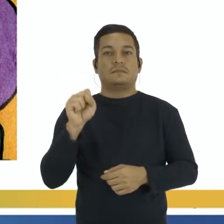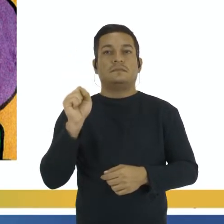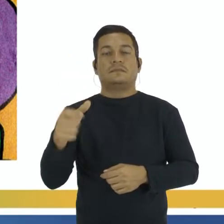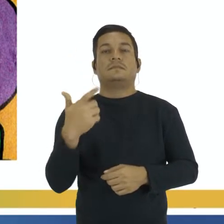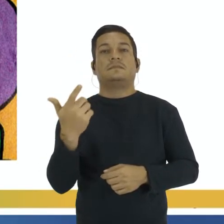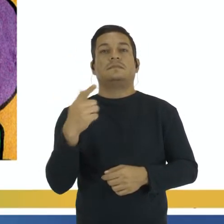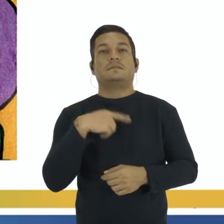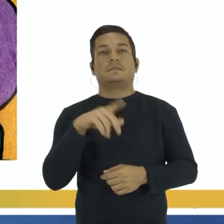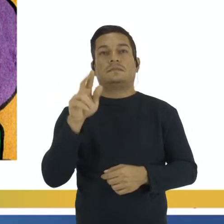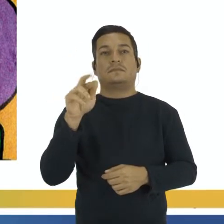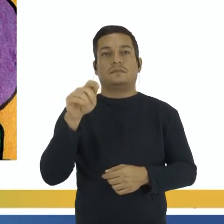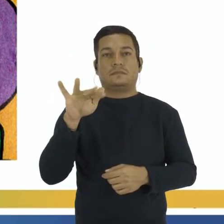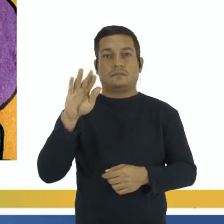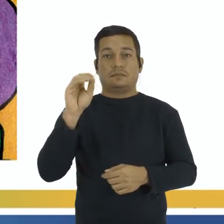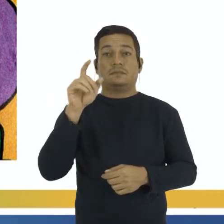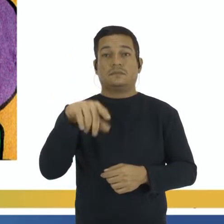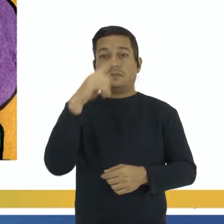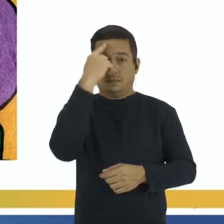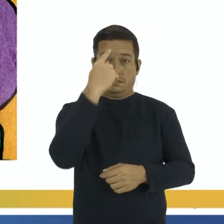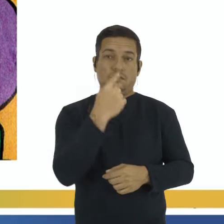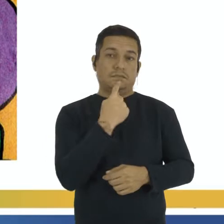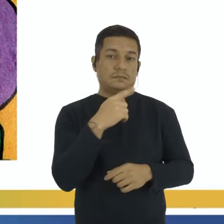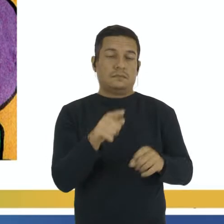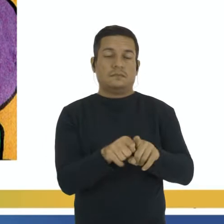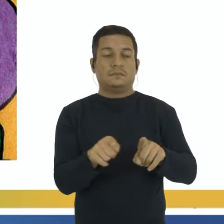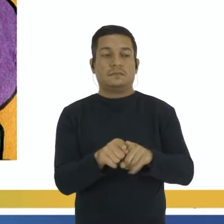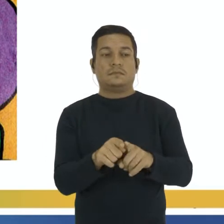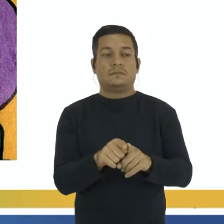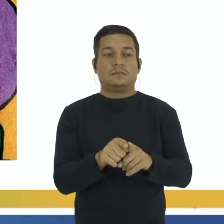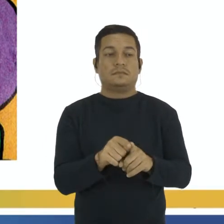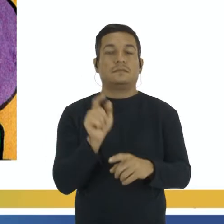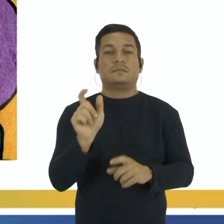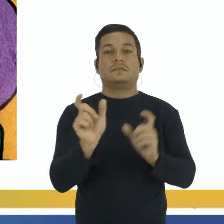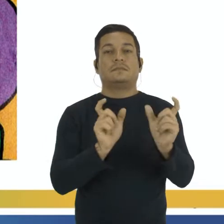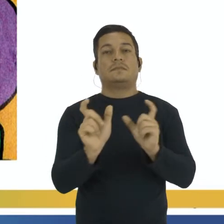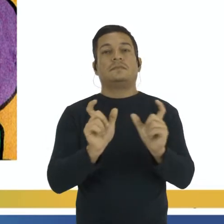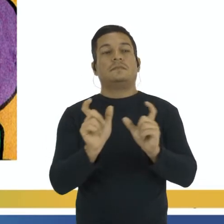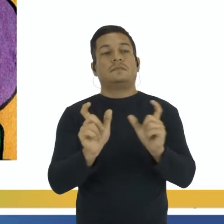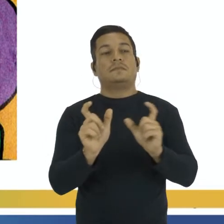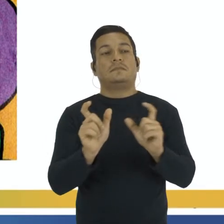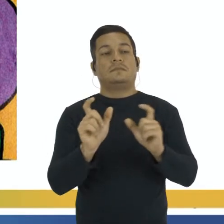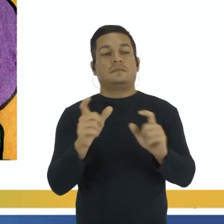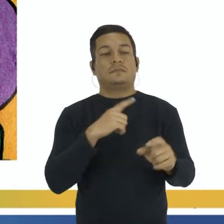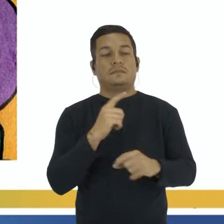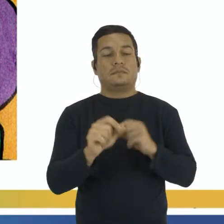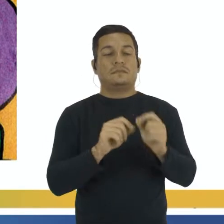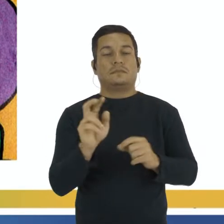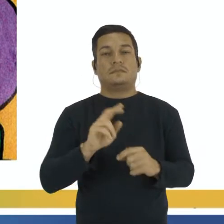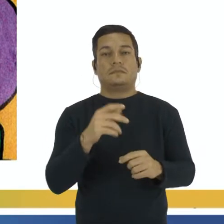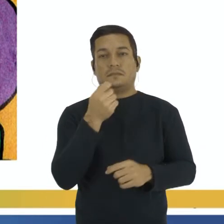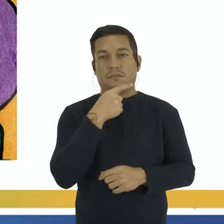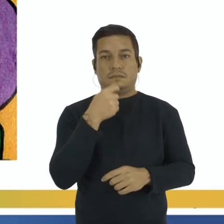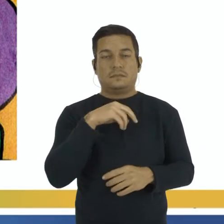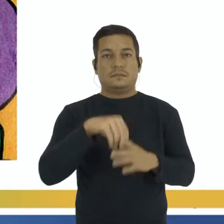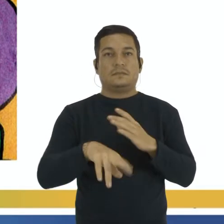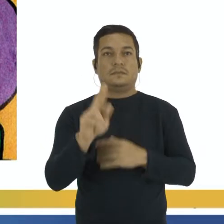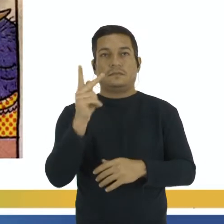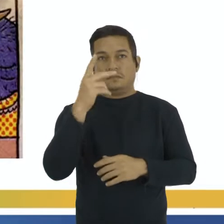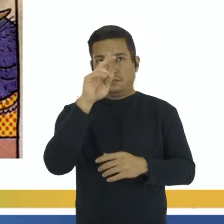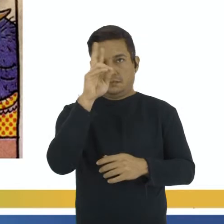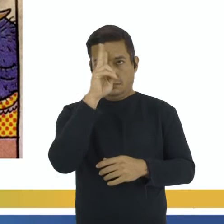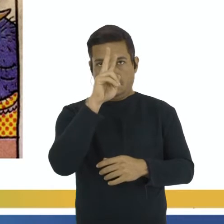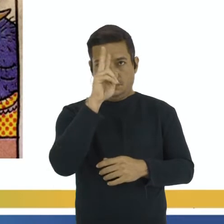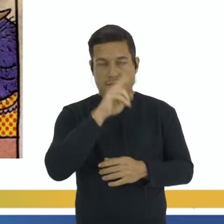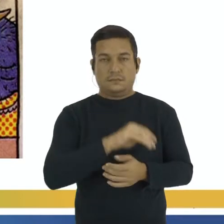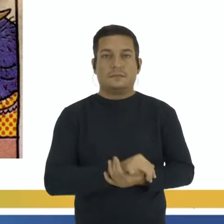elementos gráficos, né, as imagens e as próprias palavras constituem aí o humor dentro da HQ. Próximo